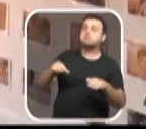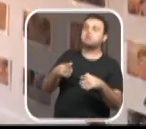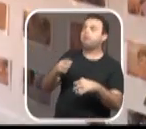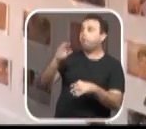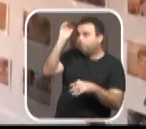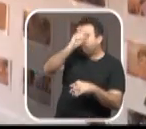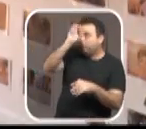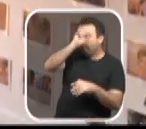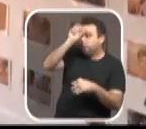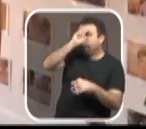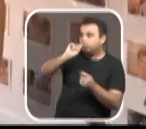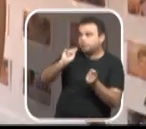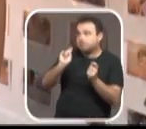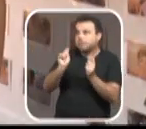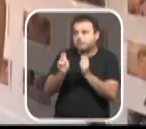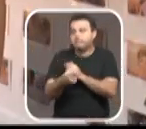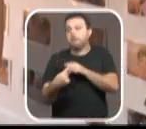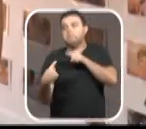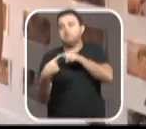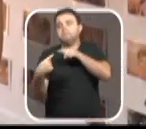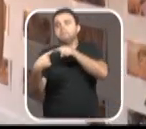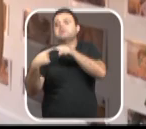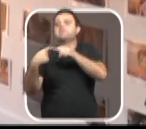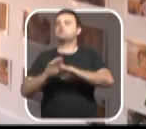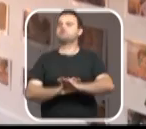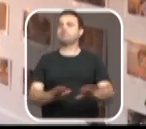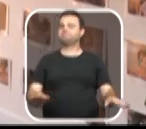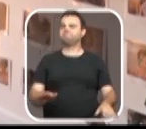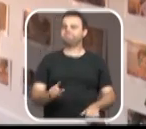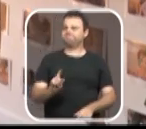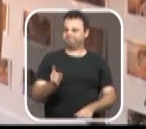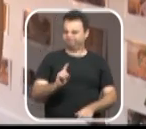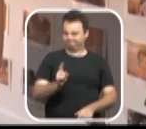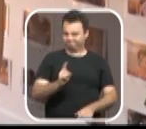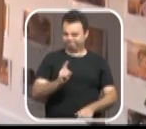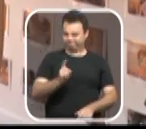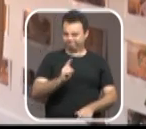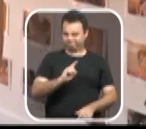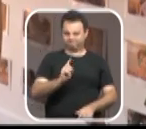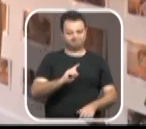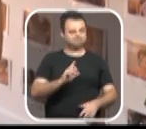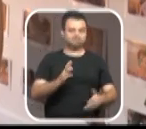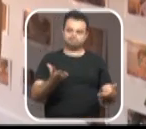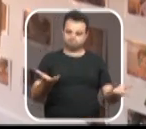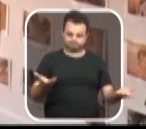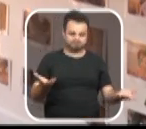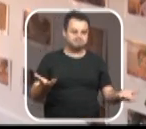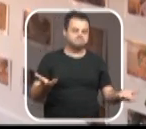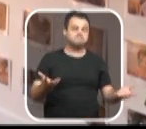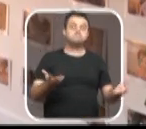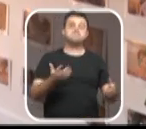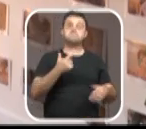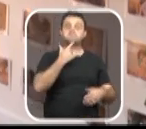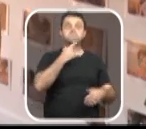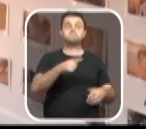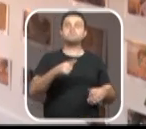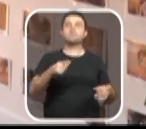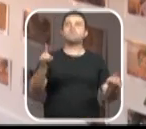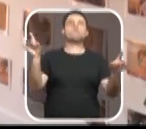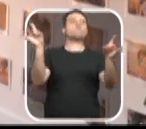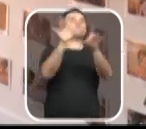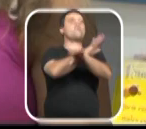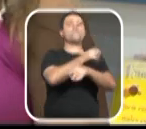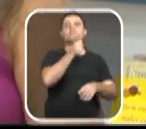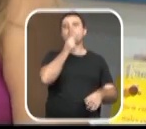Ela só vai se adequando àquilo que está pronto. A gente subverte isso na medida em que nada está pronto, nada